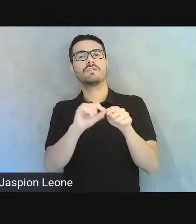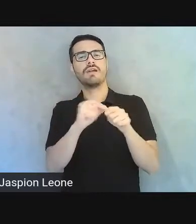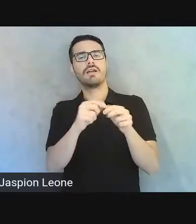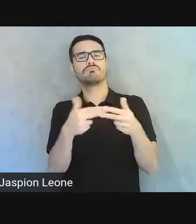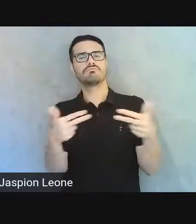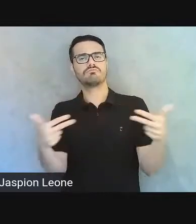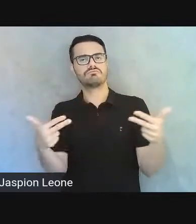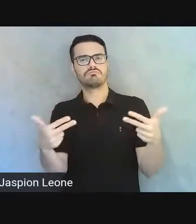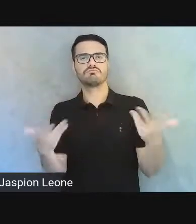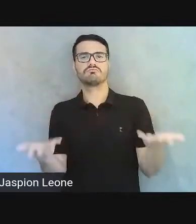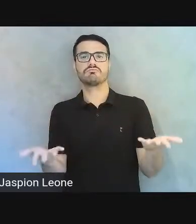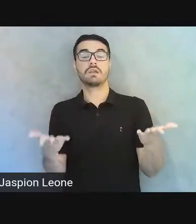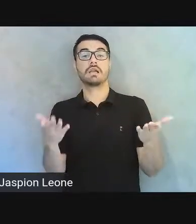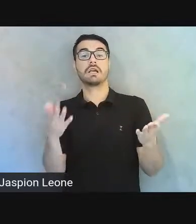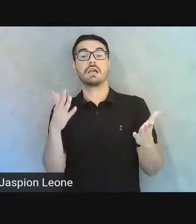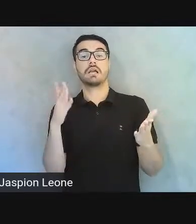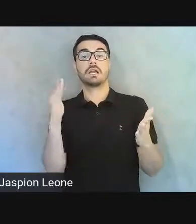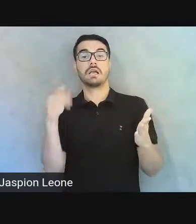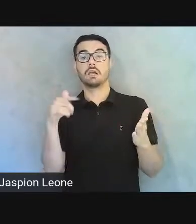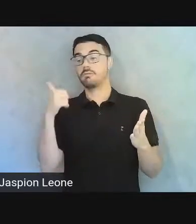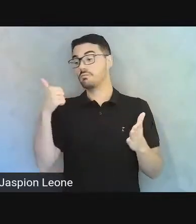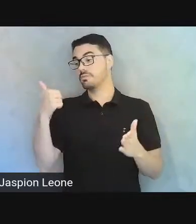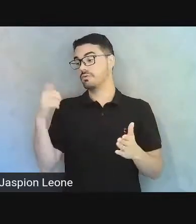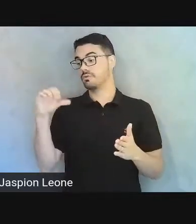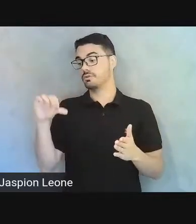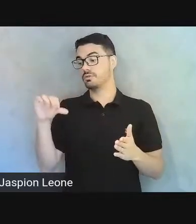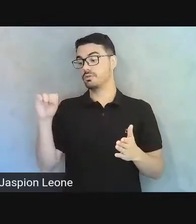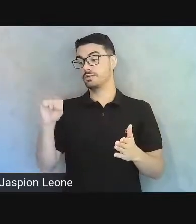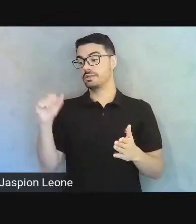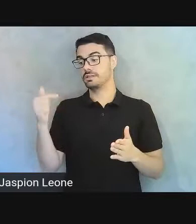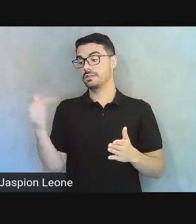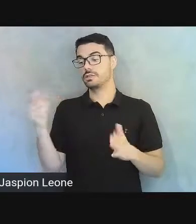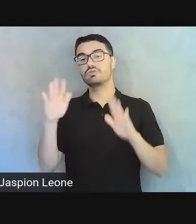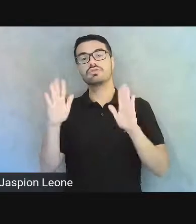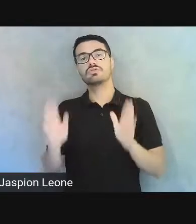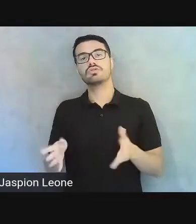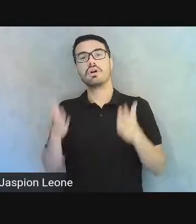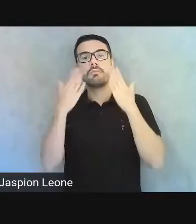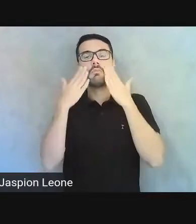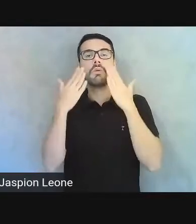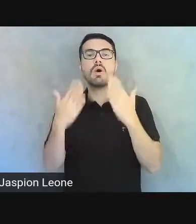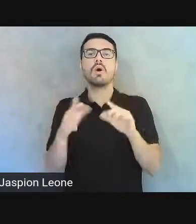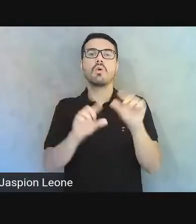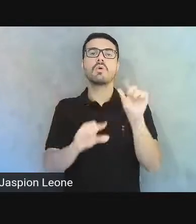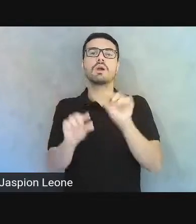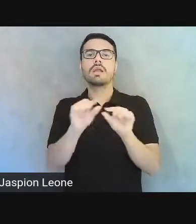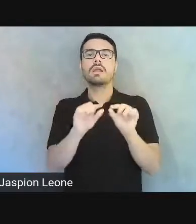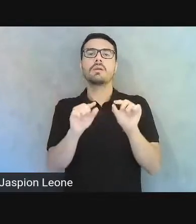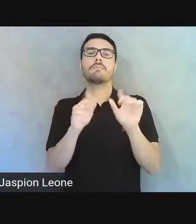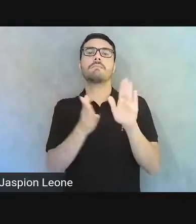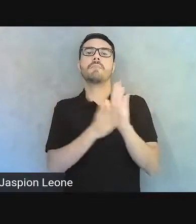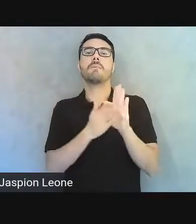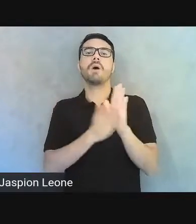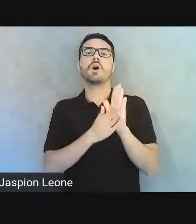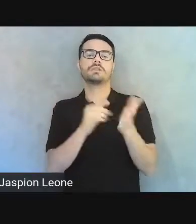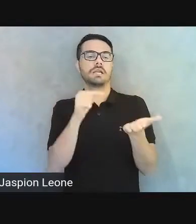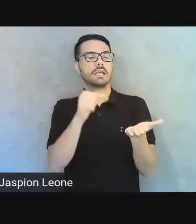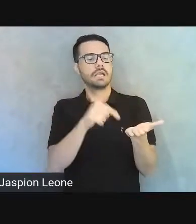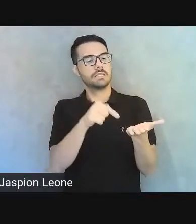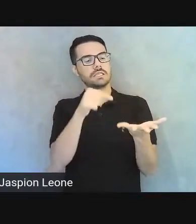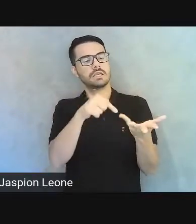1987, que o orçamento público indica quais são, então, os produtos de cada ação orçamentária,